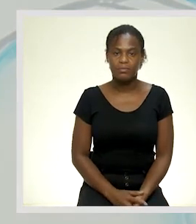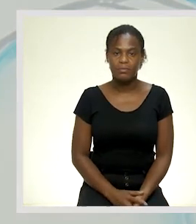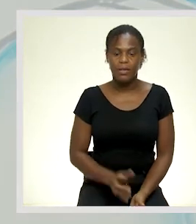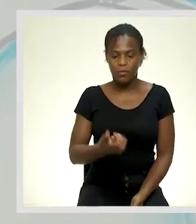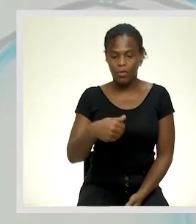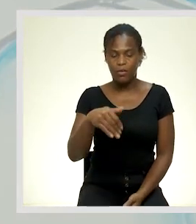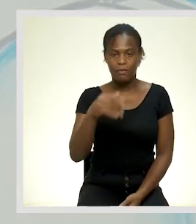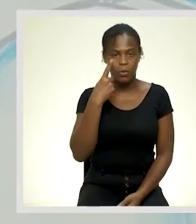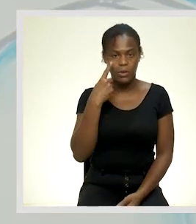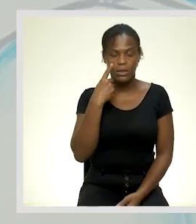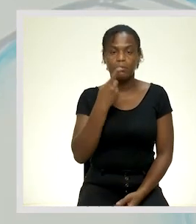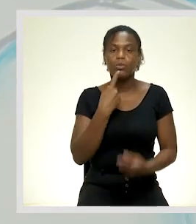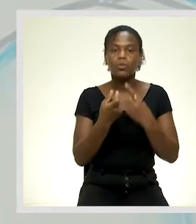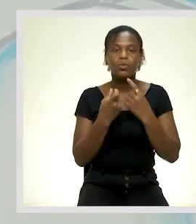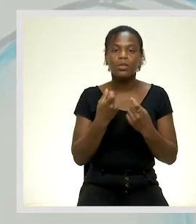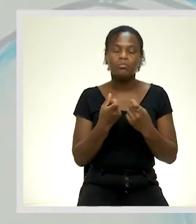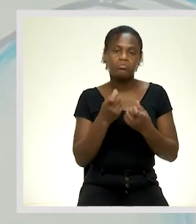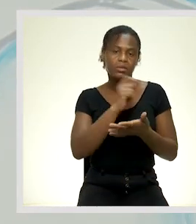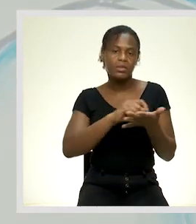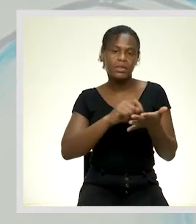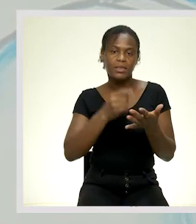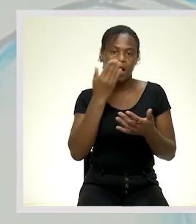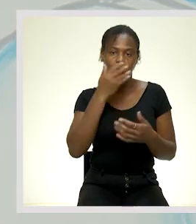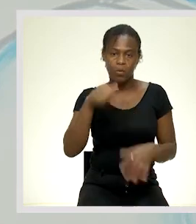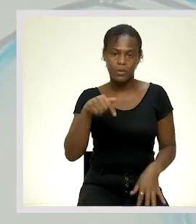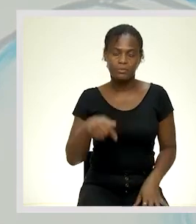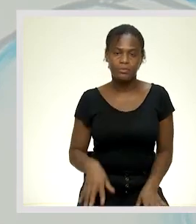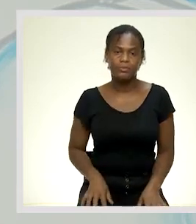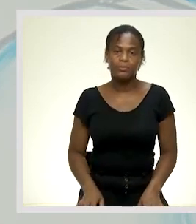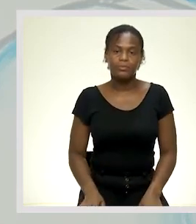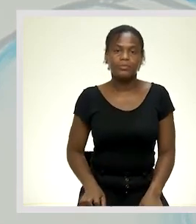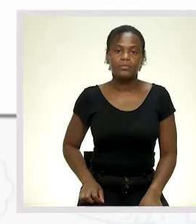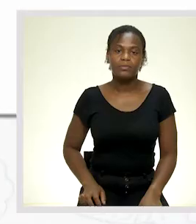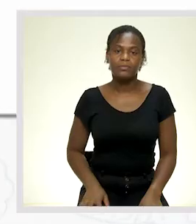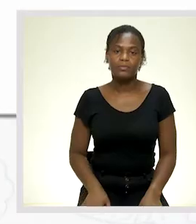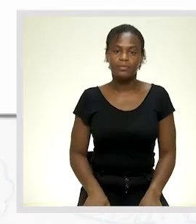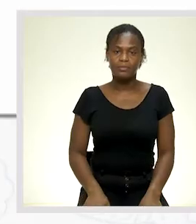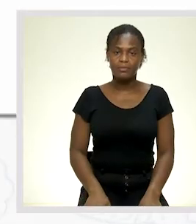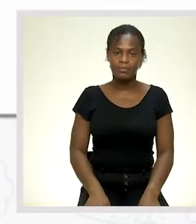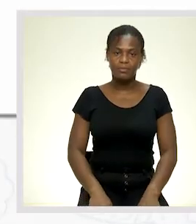Então vamos conhecer as perguntas do exercício da aula de hoje.